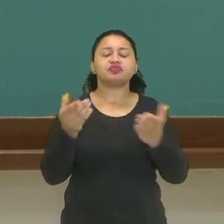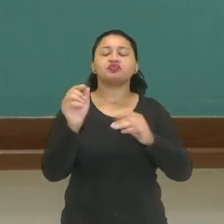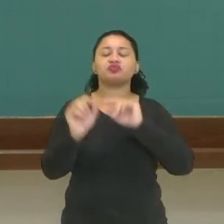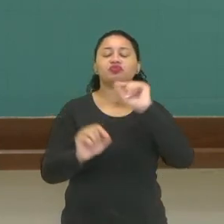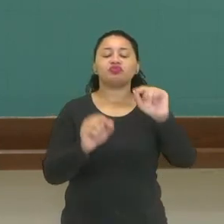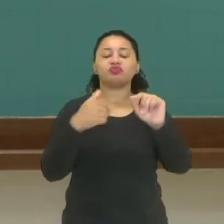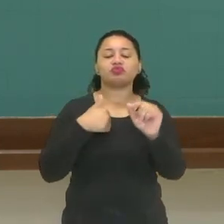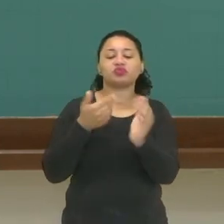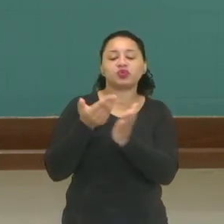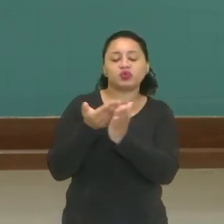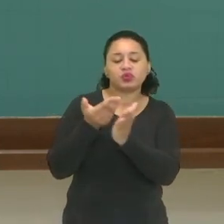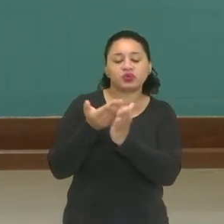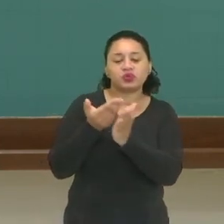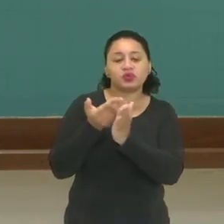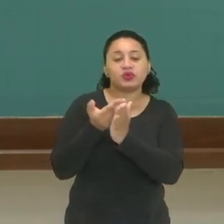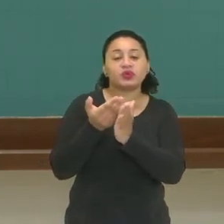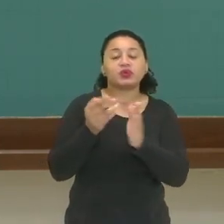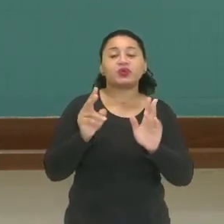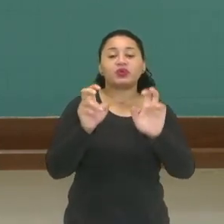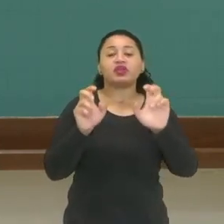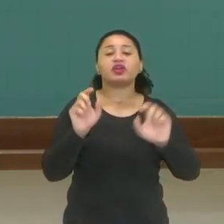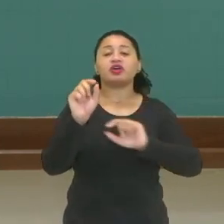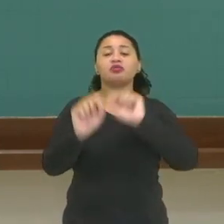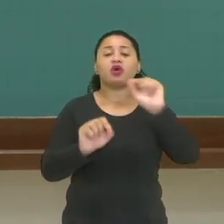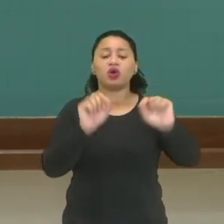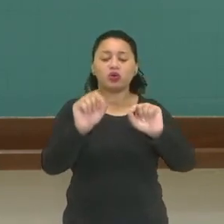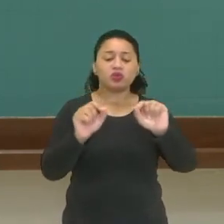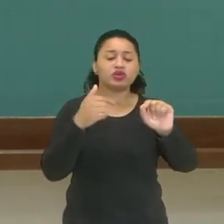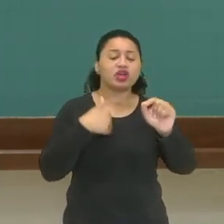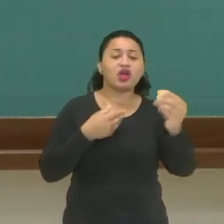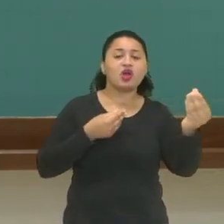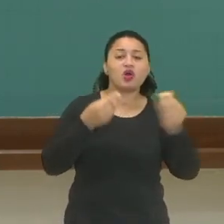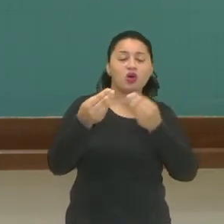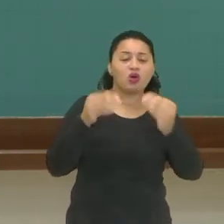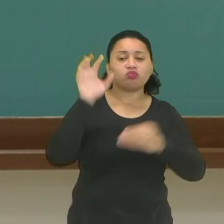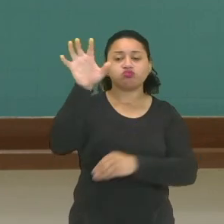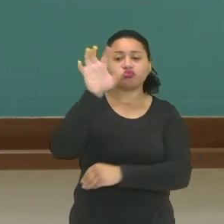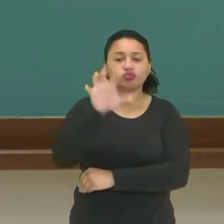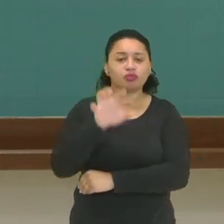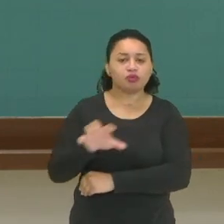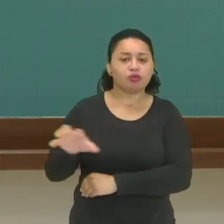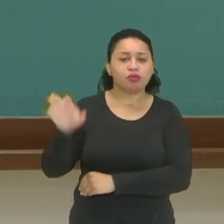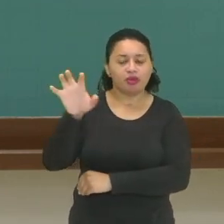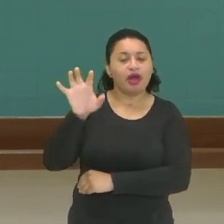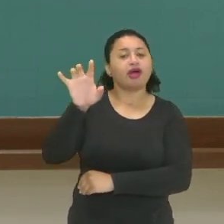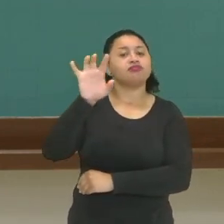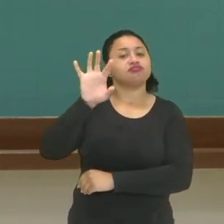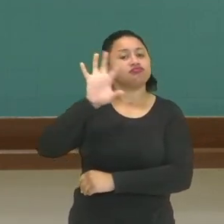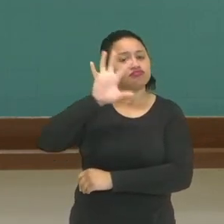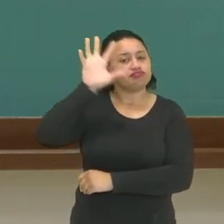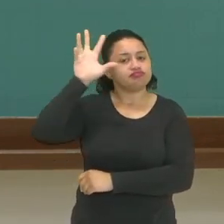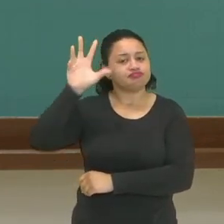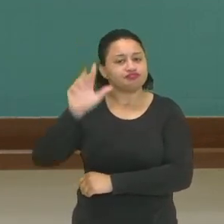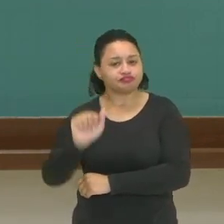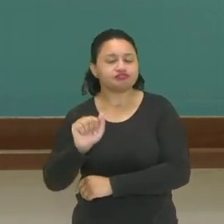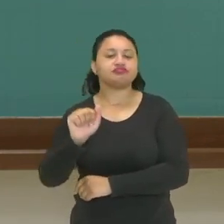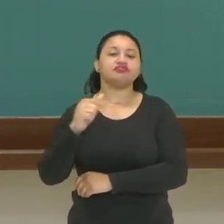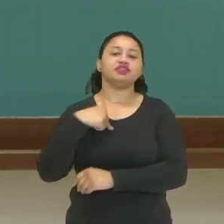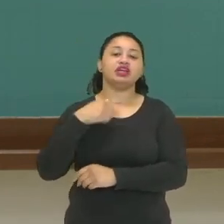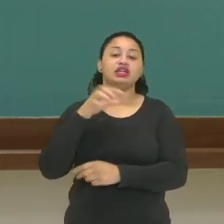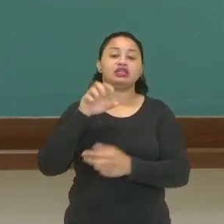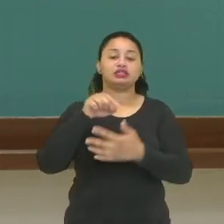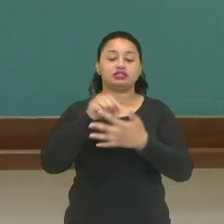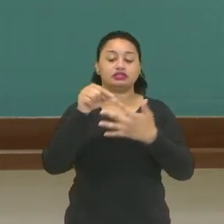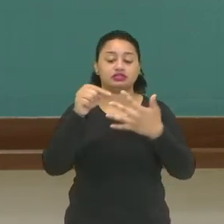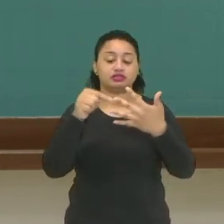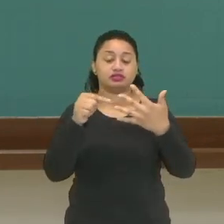vídeo nós vimos sobre a questão de como que está regionalizado o continente africano, né? Em 5 grandes regiões